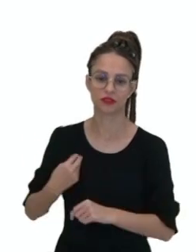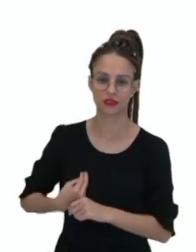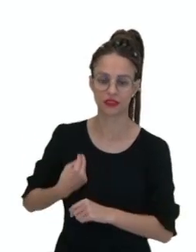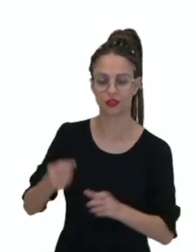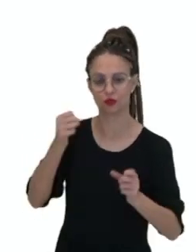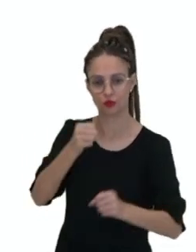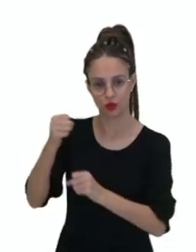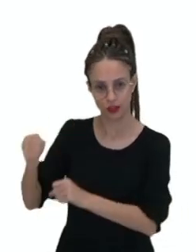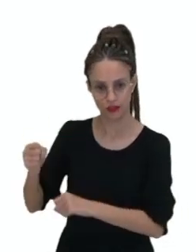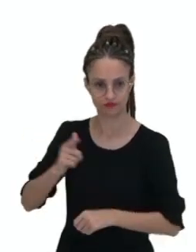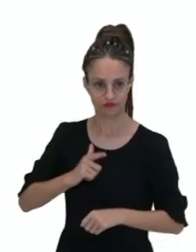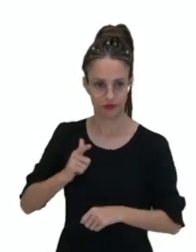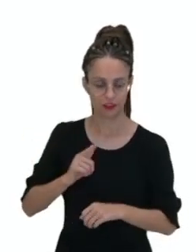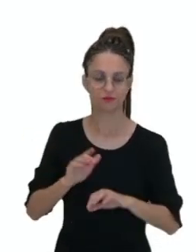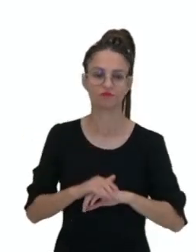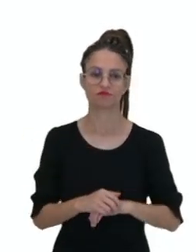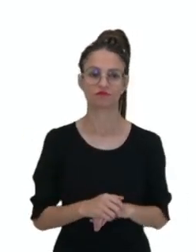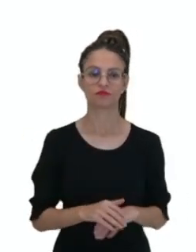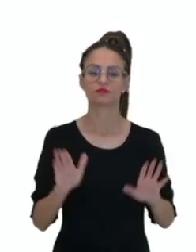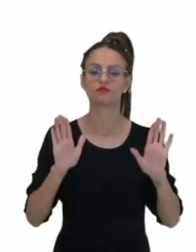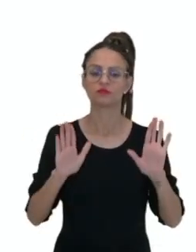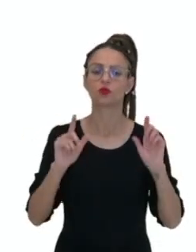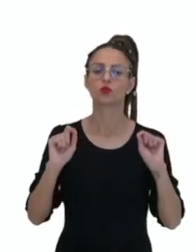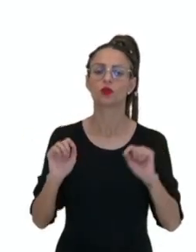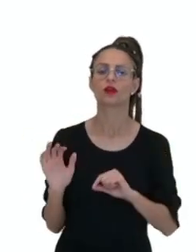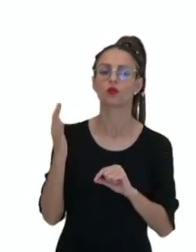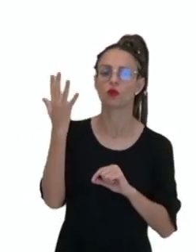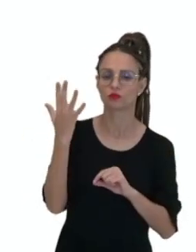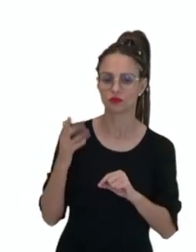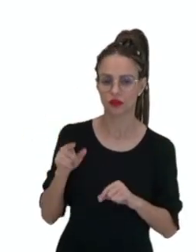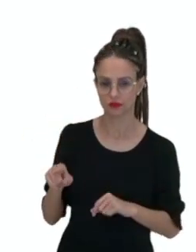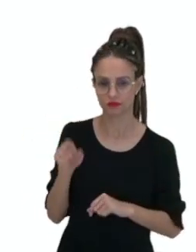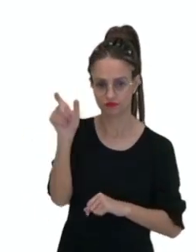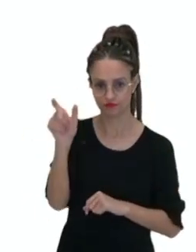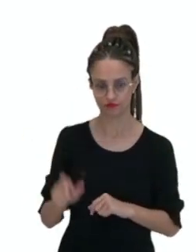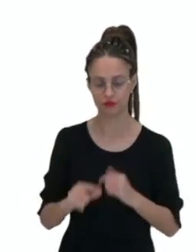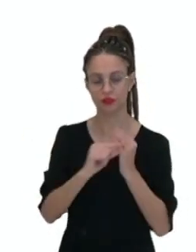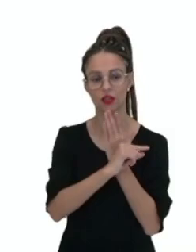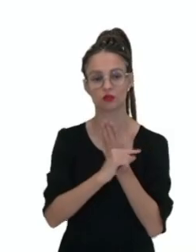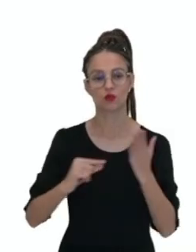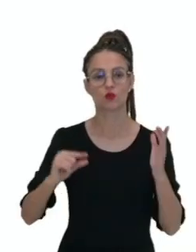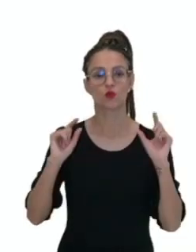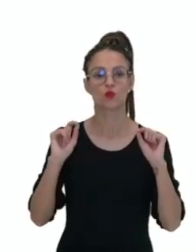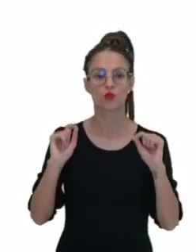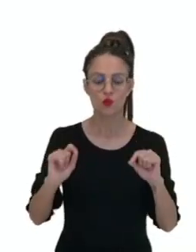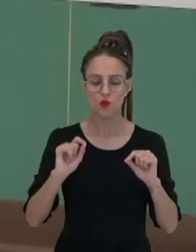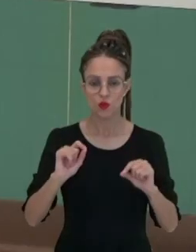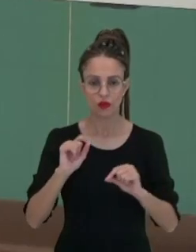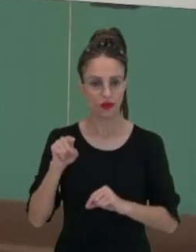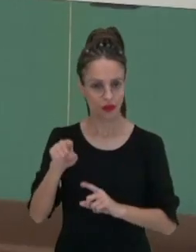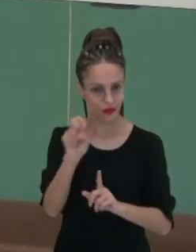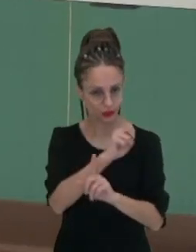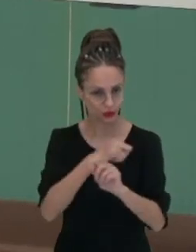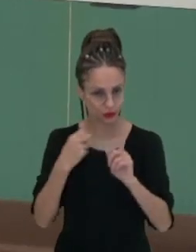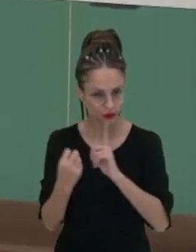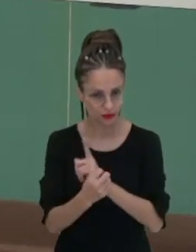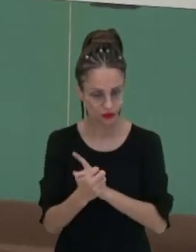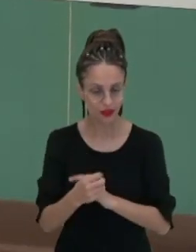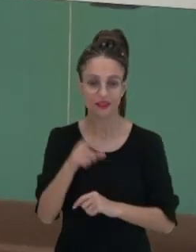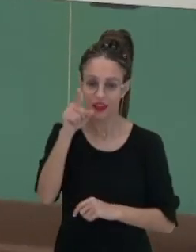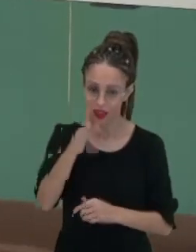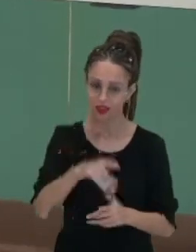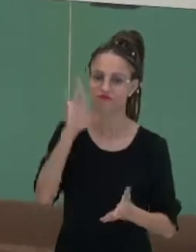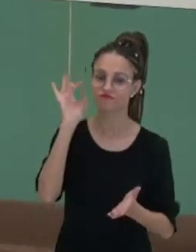poder. Porém, o que acontece no caso do Gregório de Matos é que essa sociedade absurda é